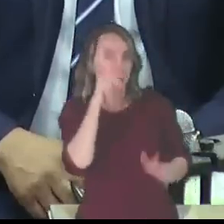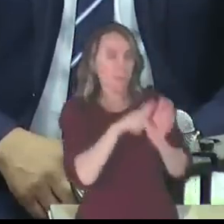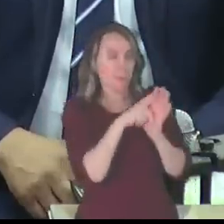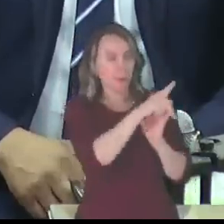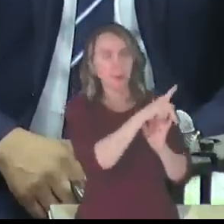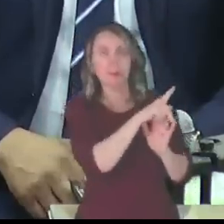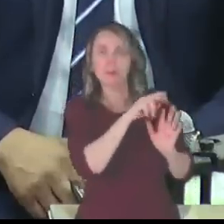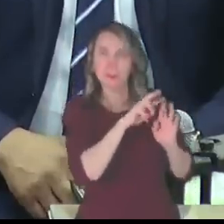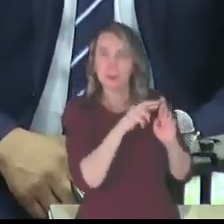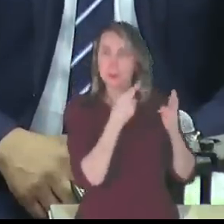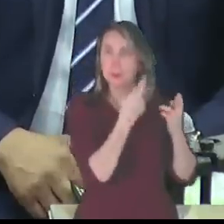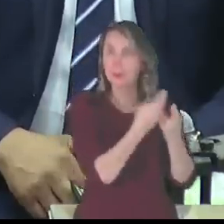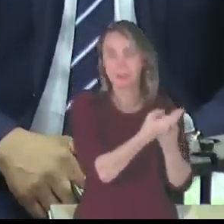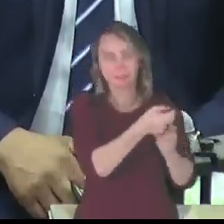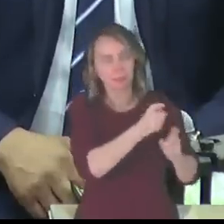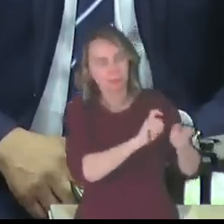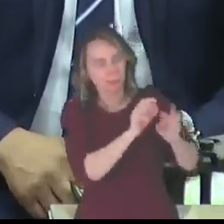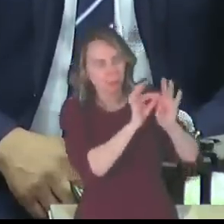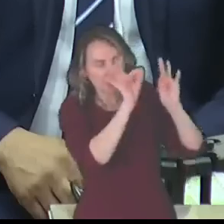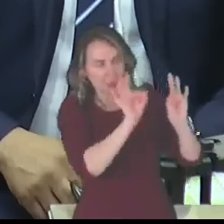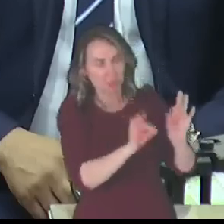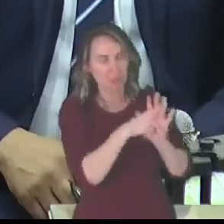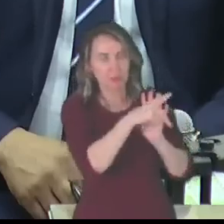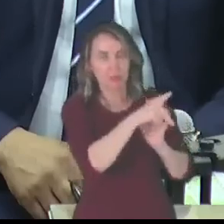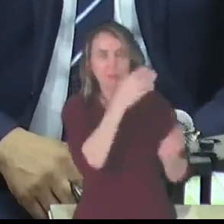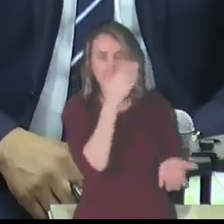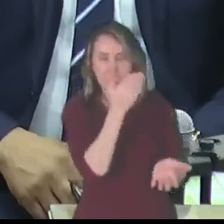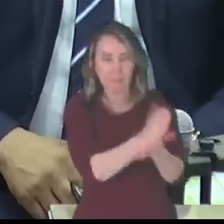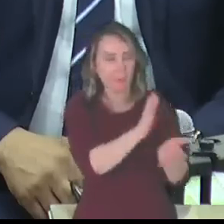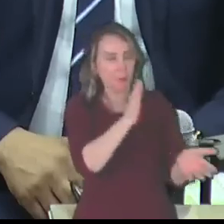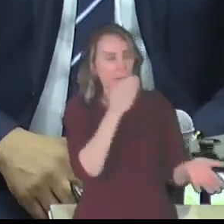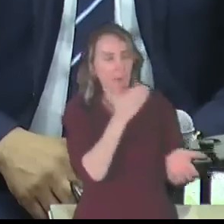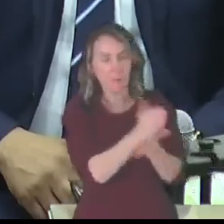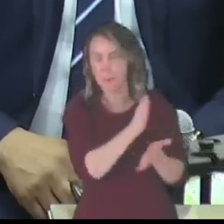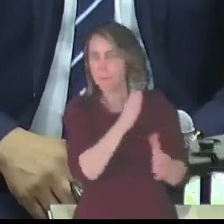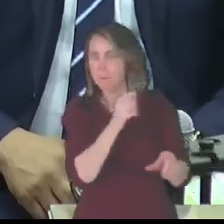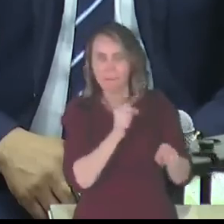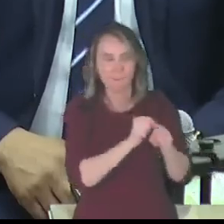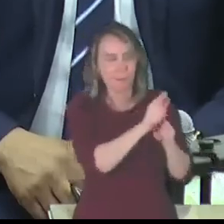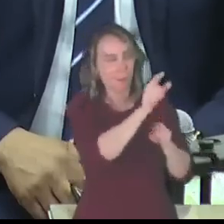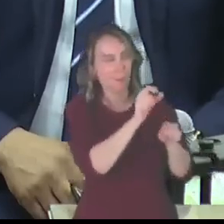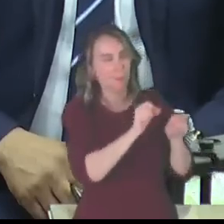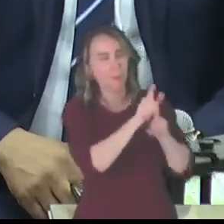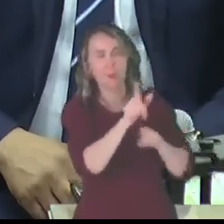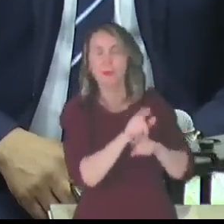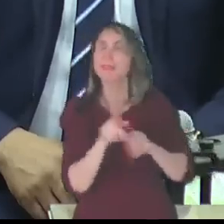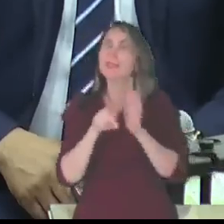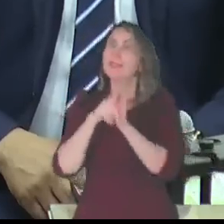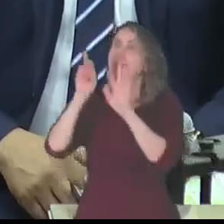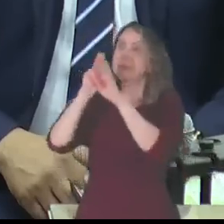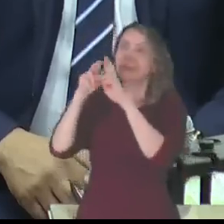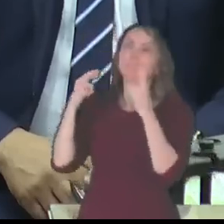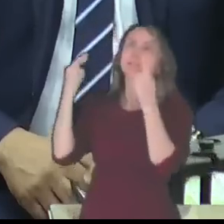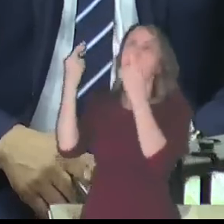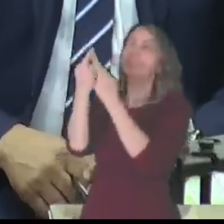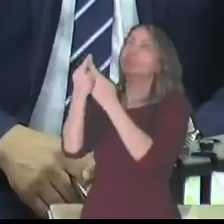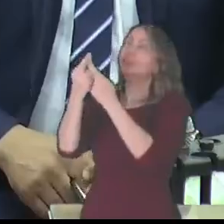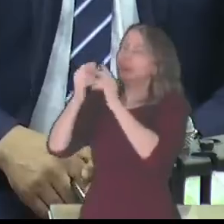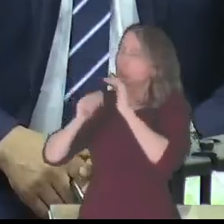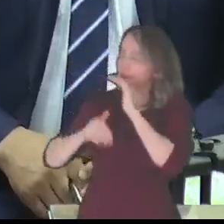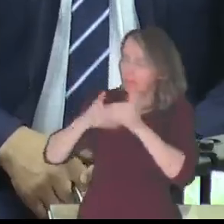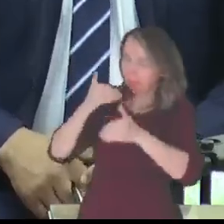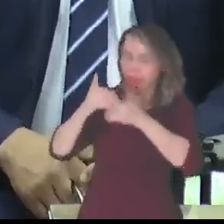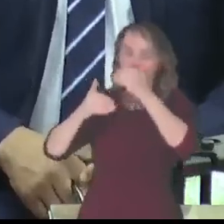batem retirada e que o reino da Luz avance avança pai avança teu reino a vossa tua palavra avança teu evangelho avança